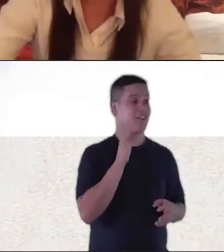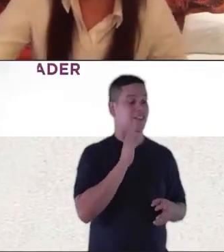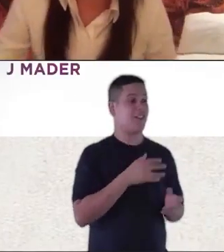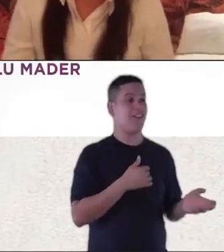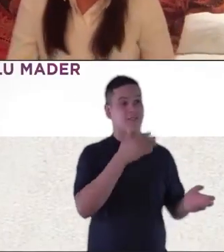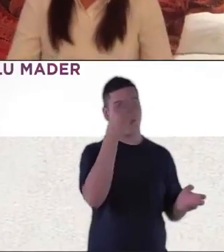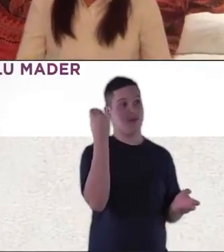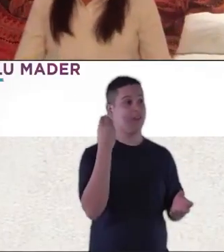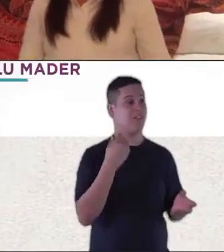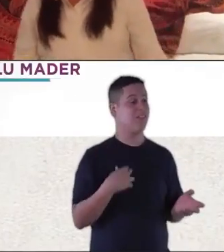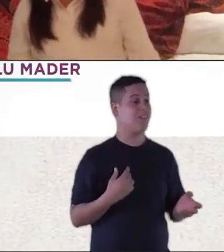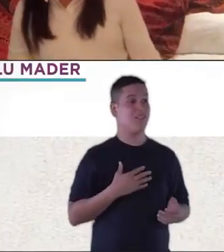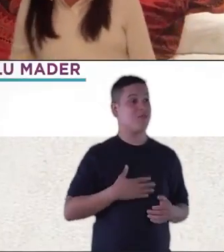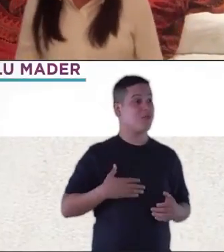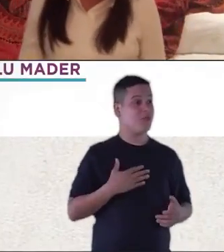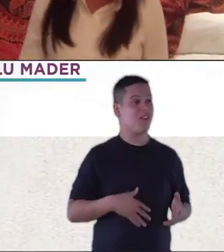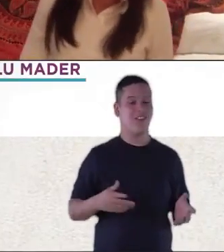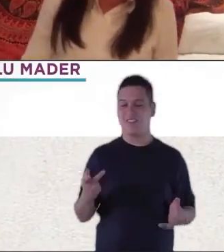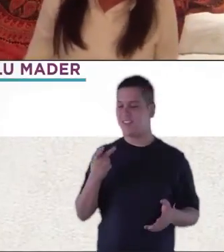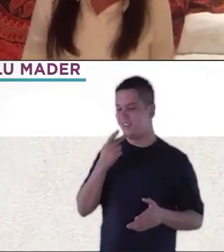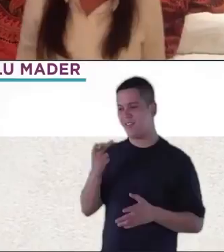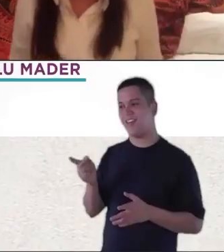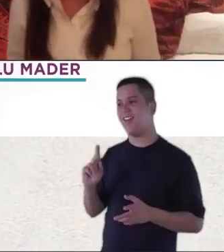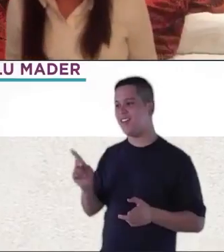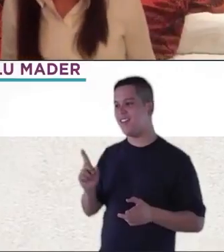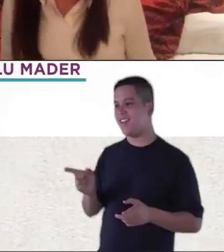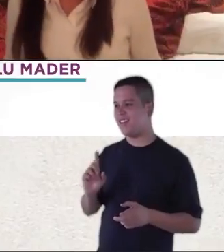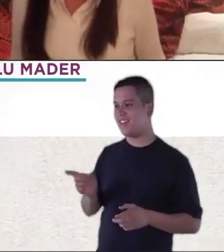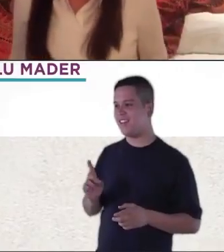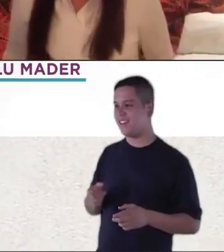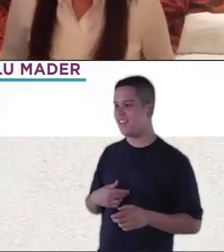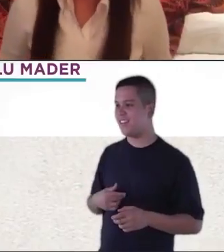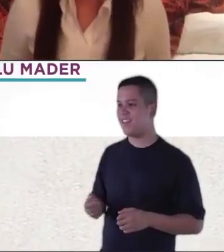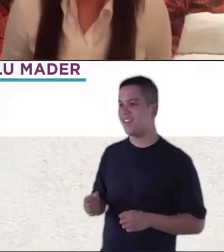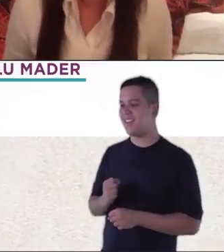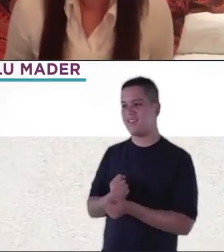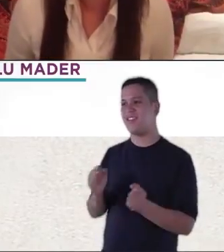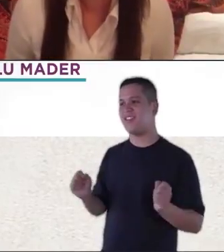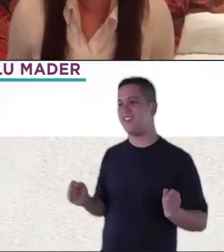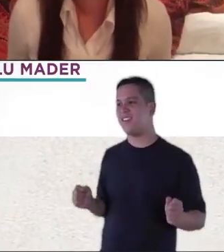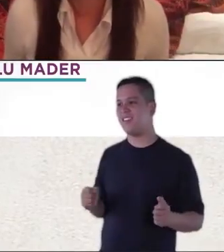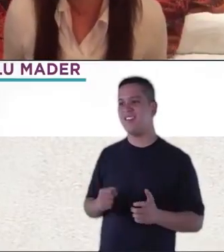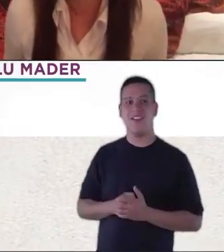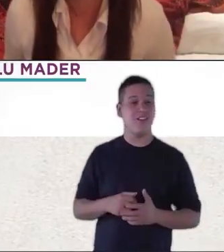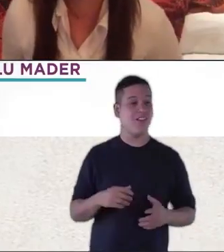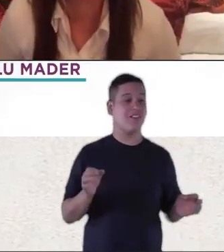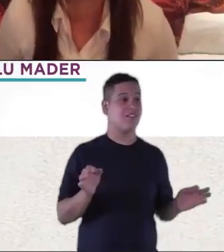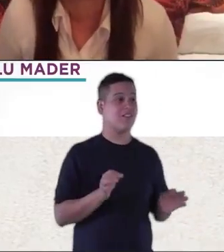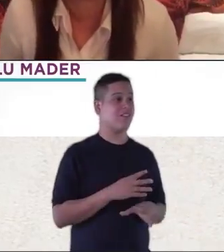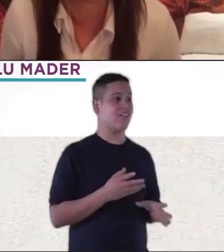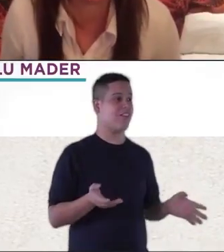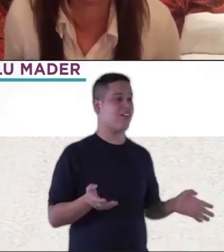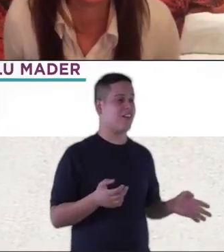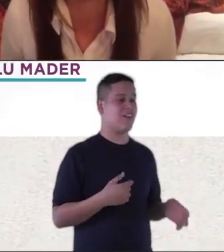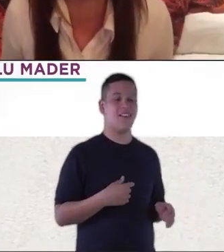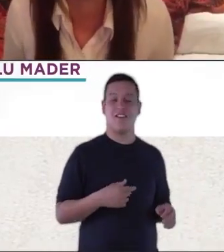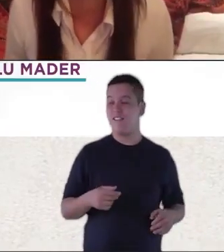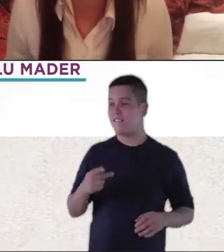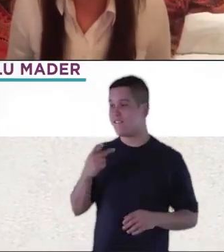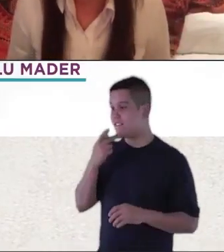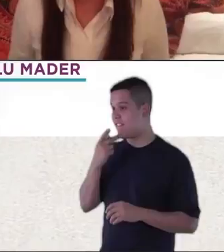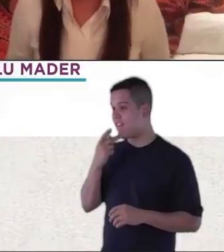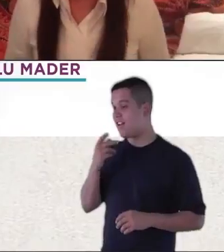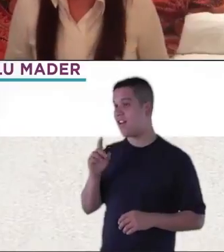Não fala isso não, que a gente preenche o branco aqui rapidinho. A última coisa que eu esperava nessa conversa é um branco. Feliz Ano Velho também é um livro